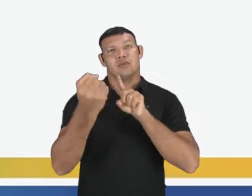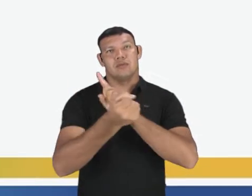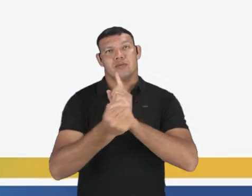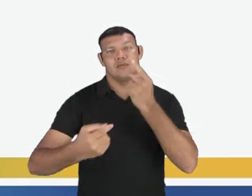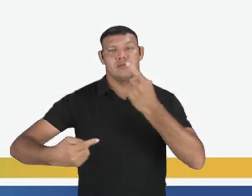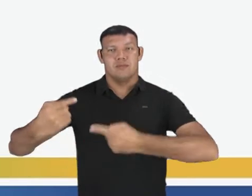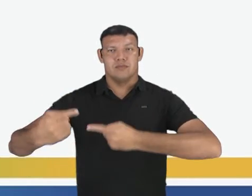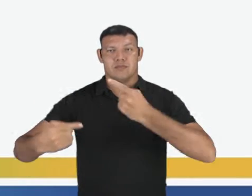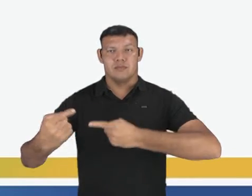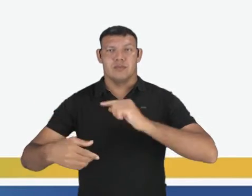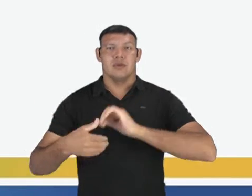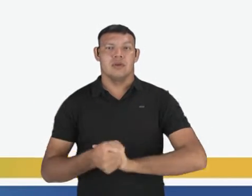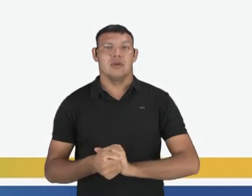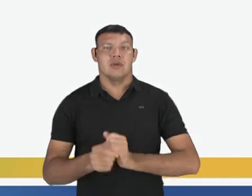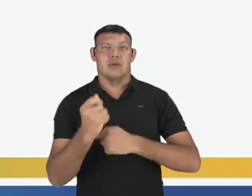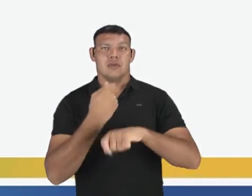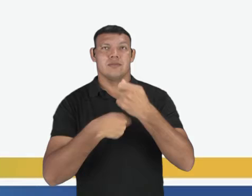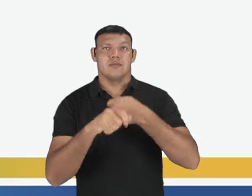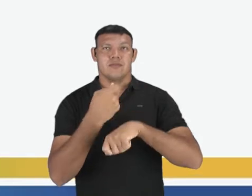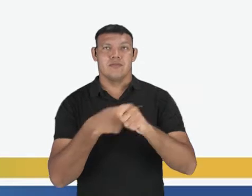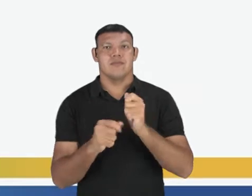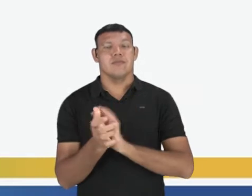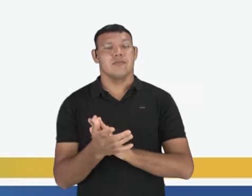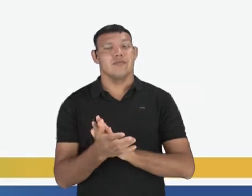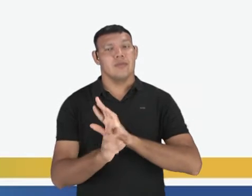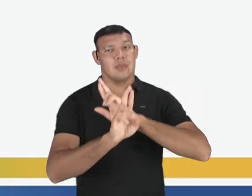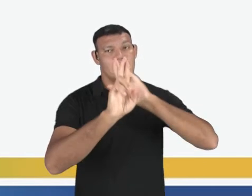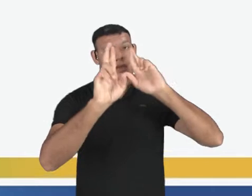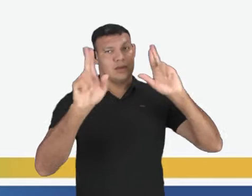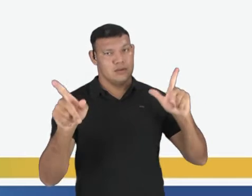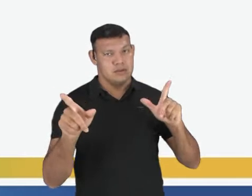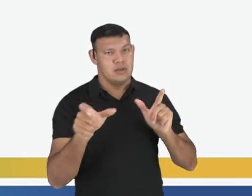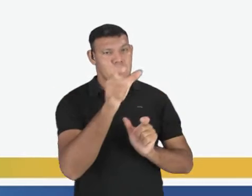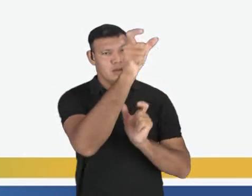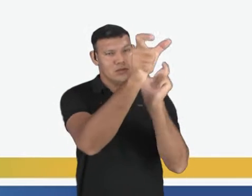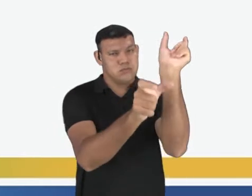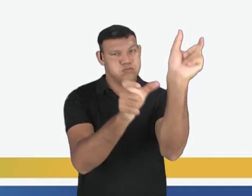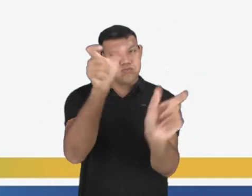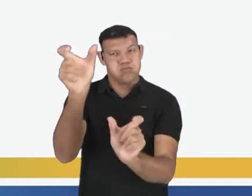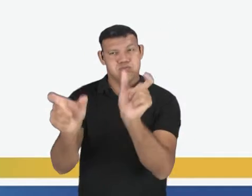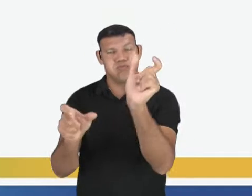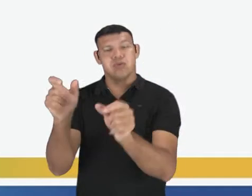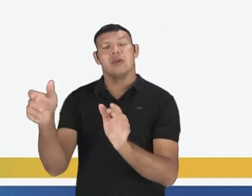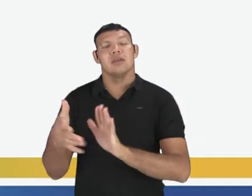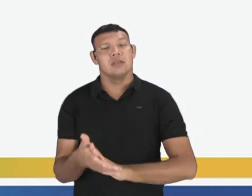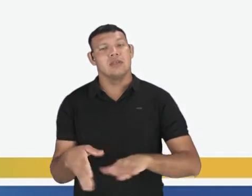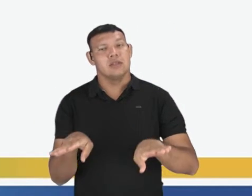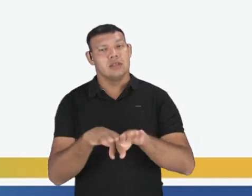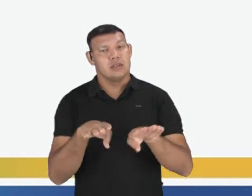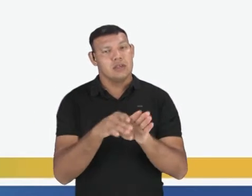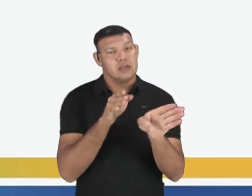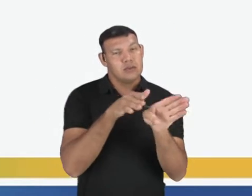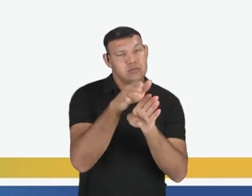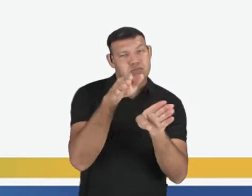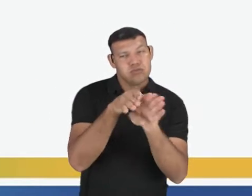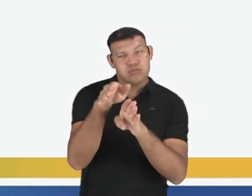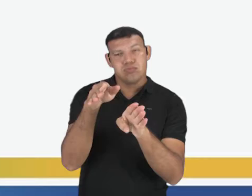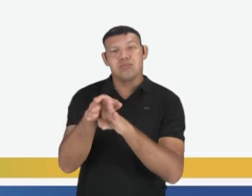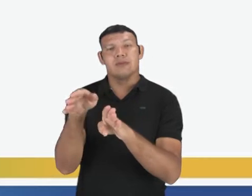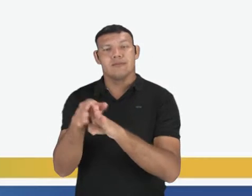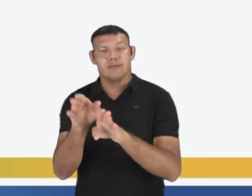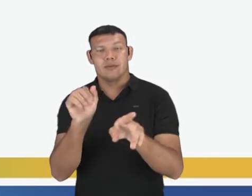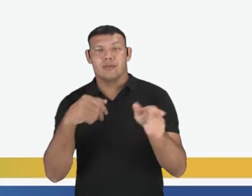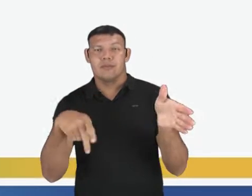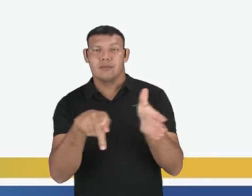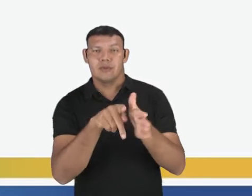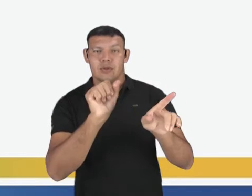a partir da diferenciação entre os indivíduos, disciplinam os impulsos desagregadores da